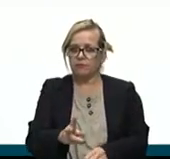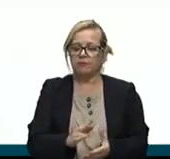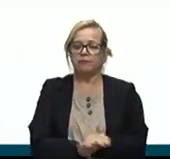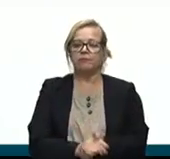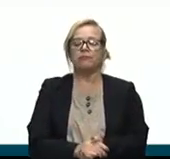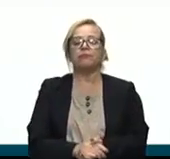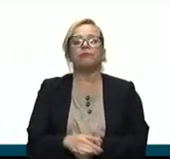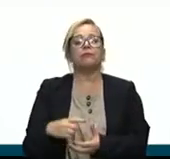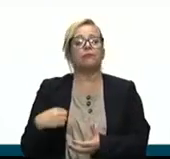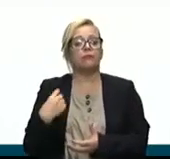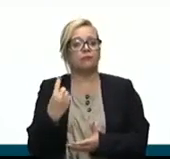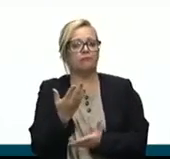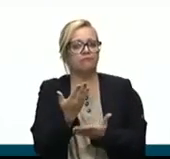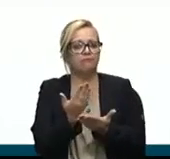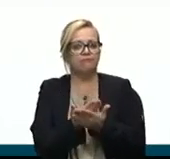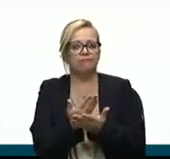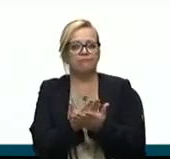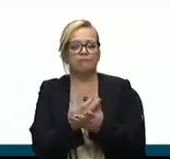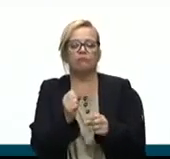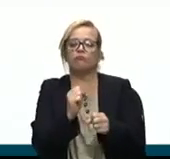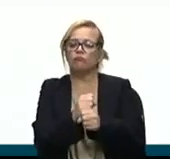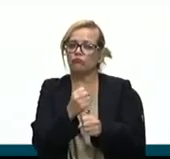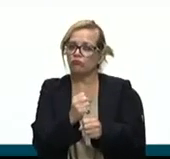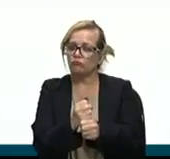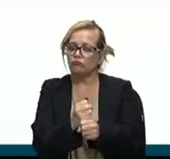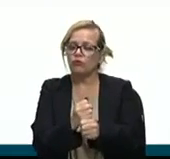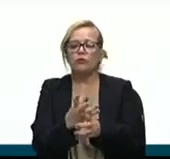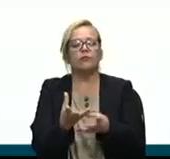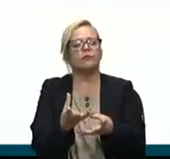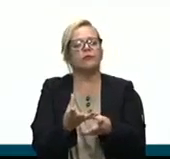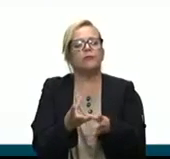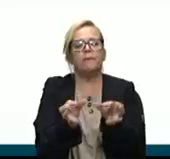Nós vamos tratar da construção de uma função afim